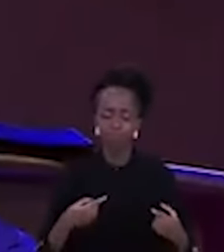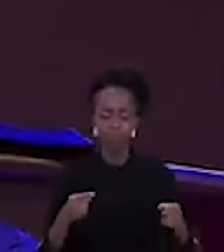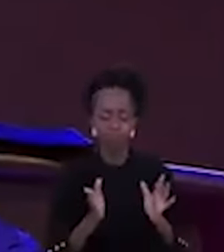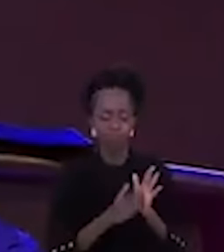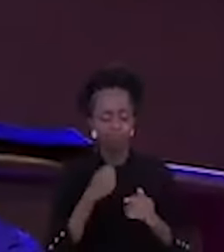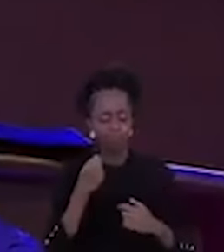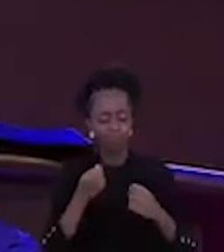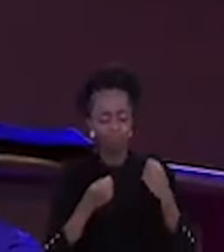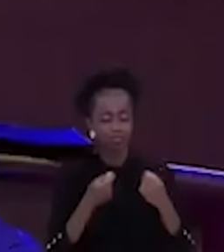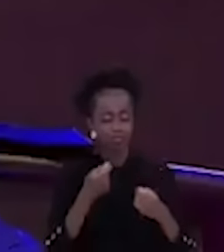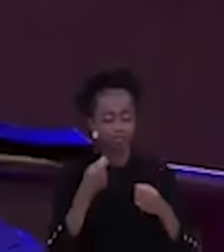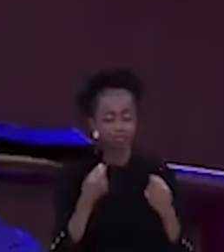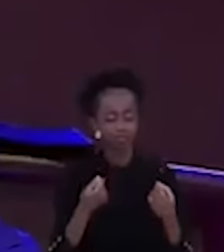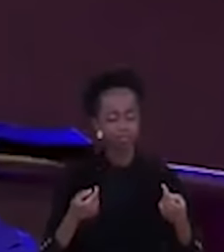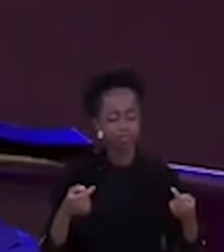Aleluia.